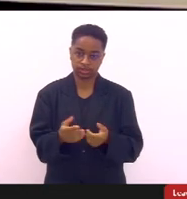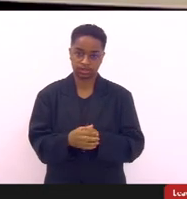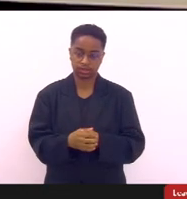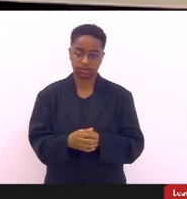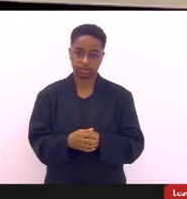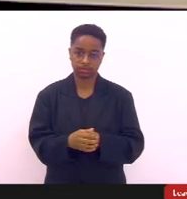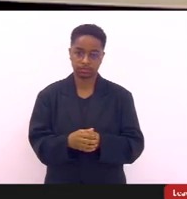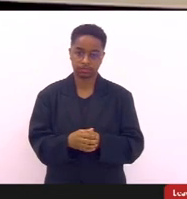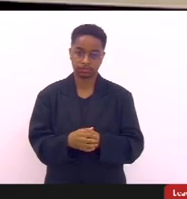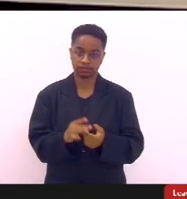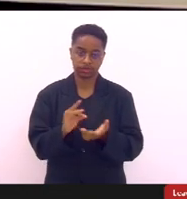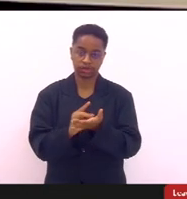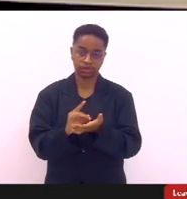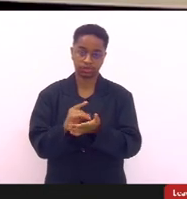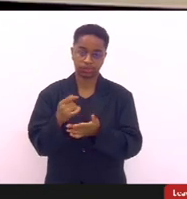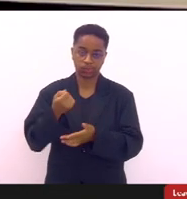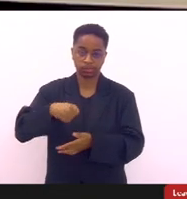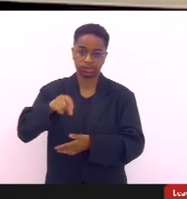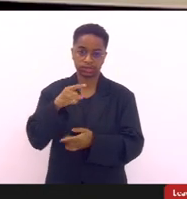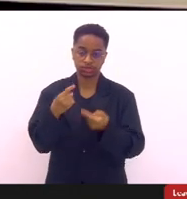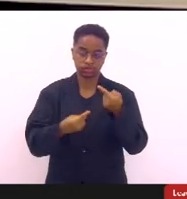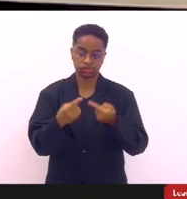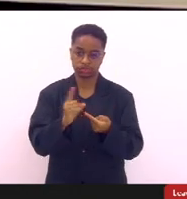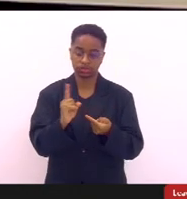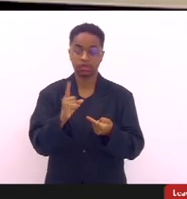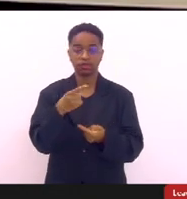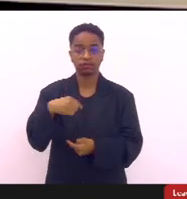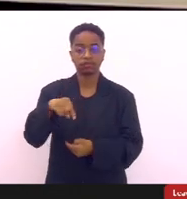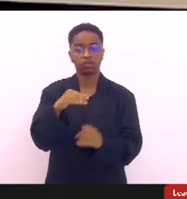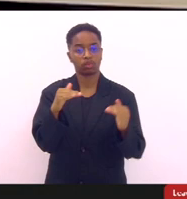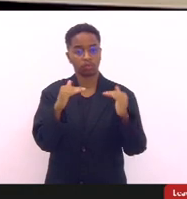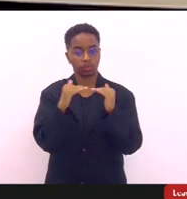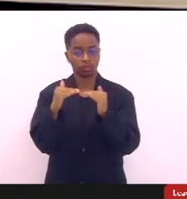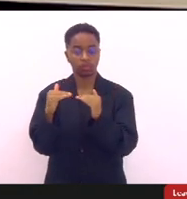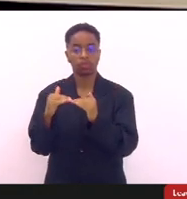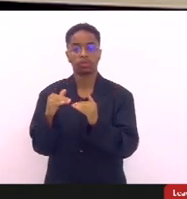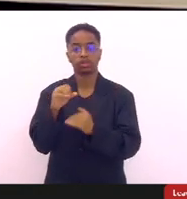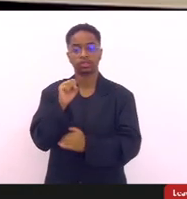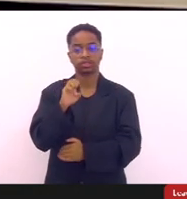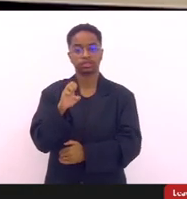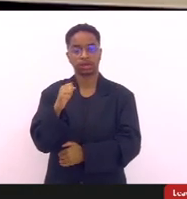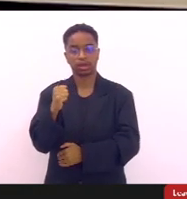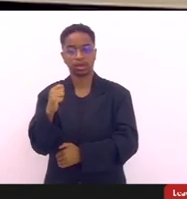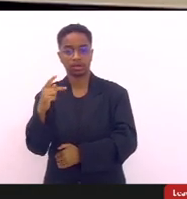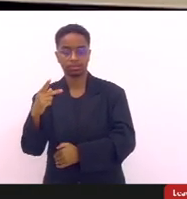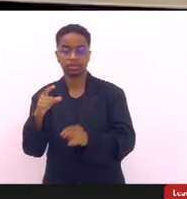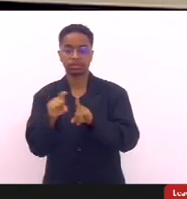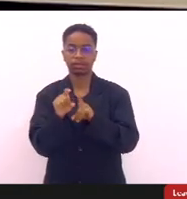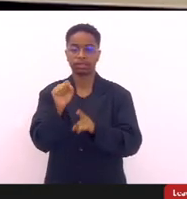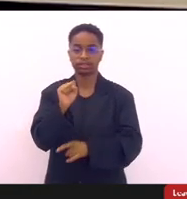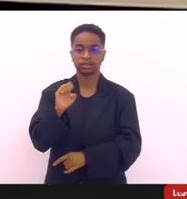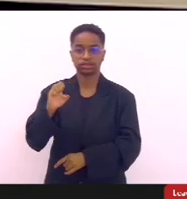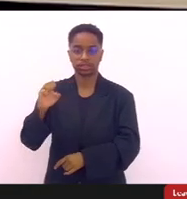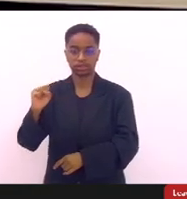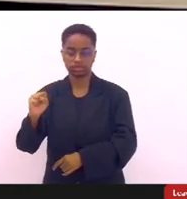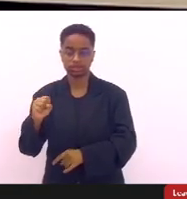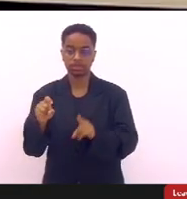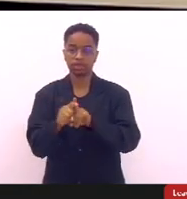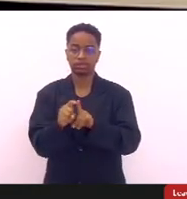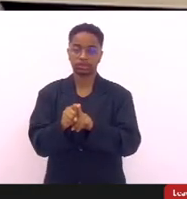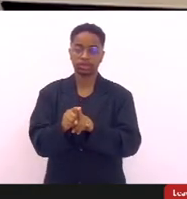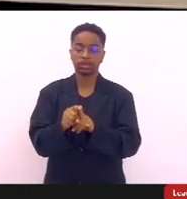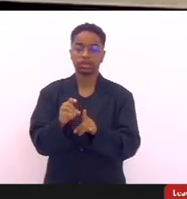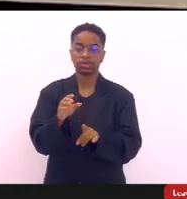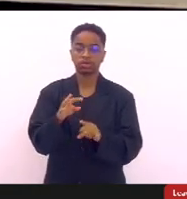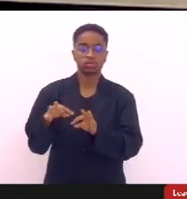não é objeto de discussão. Todos estão de acordo, seja a SEAP, a SES, a Secretaria Municipal de Saúde, todos os atores que frequentam